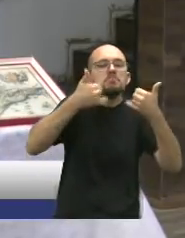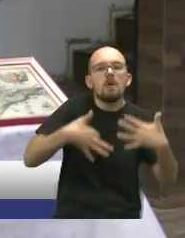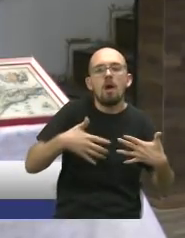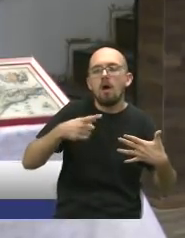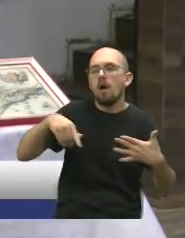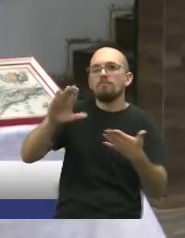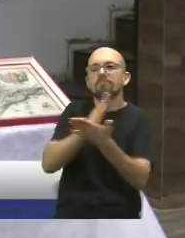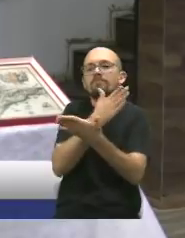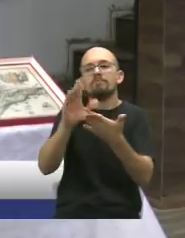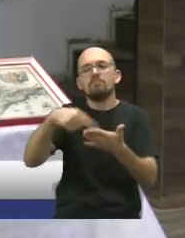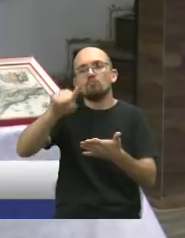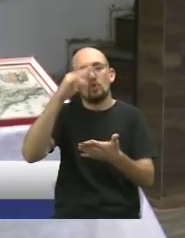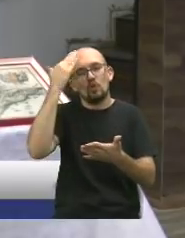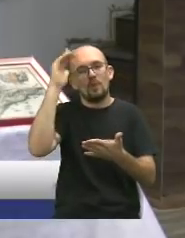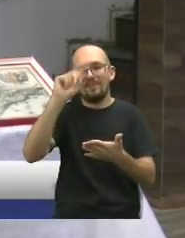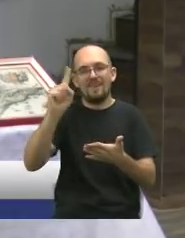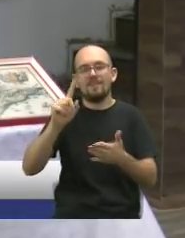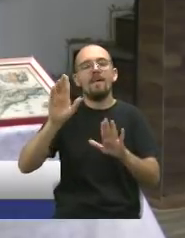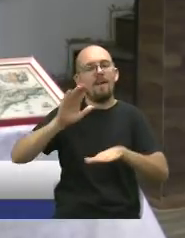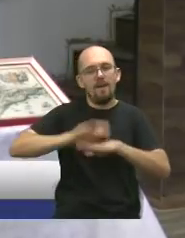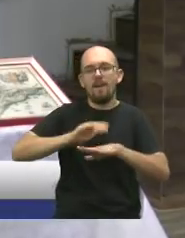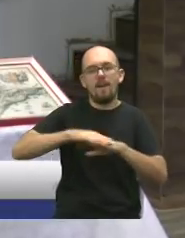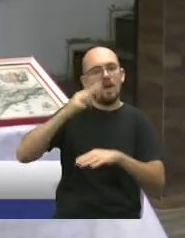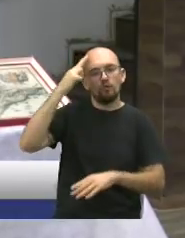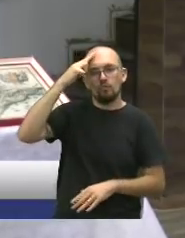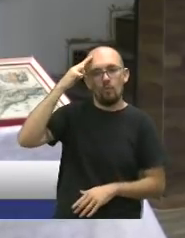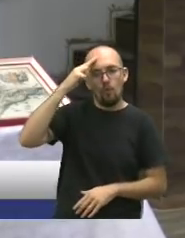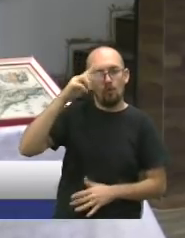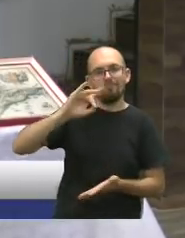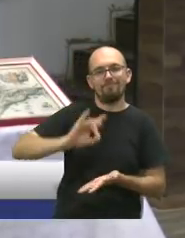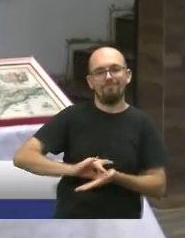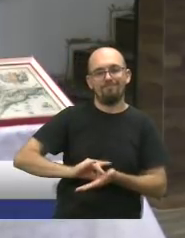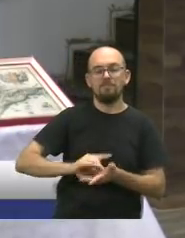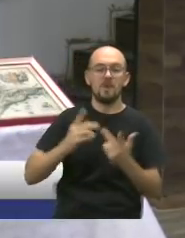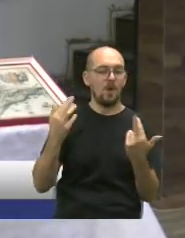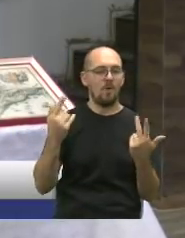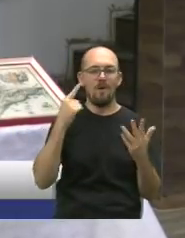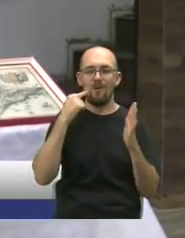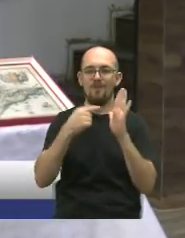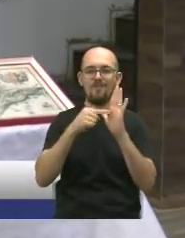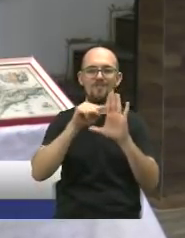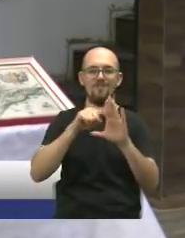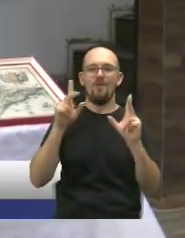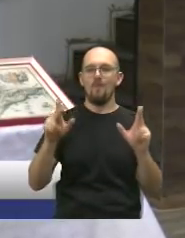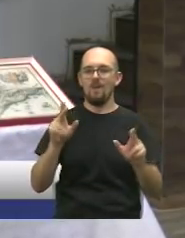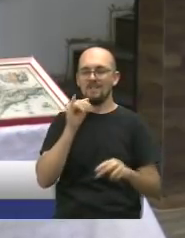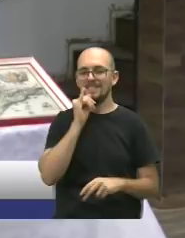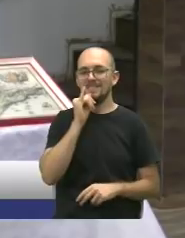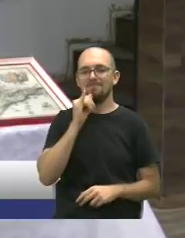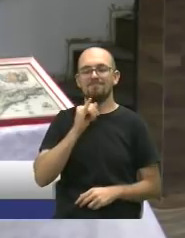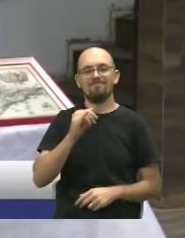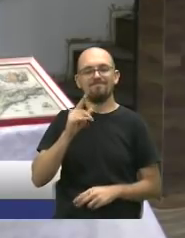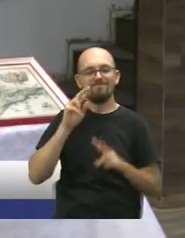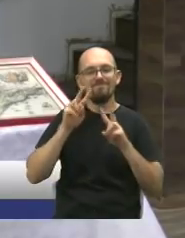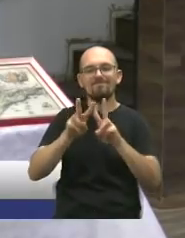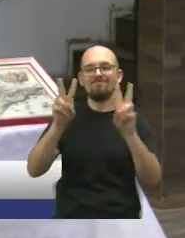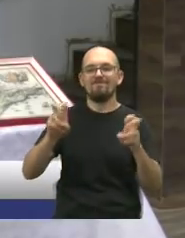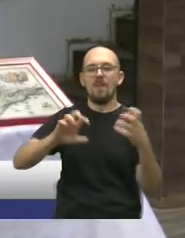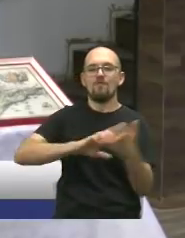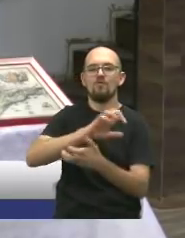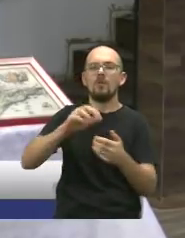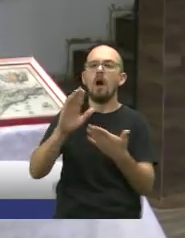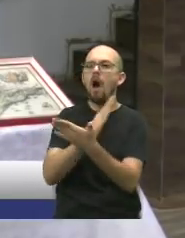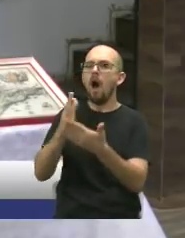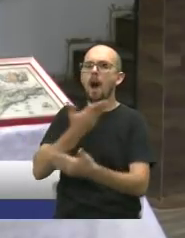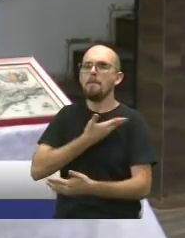Assim como a própria paixão pela história de 32. Já me perguntaram, alguns alunos, amigos principalmente, perguntaram por que desse meu